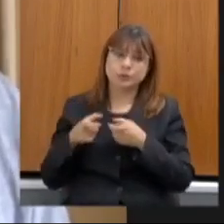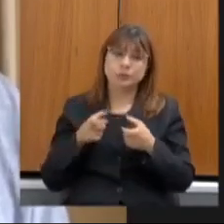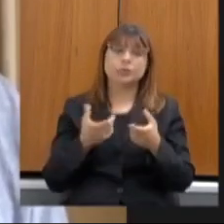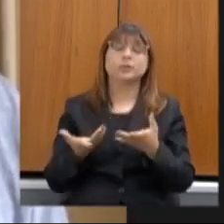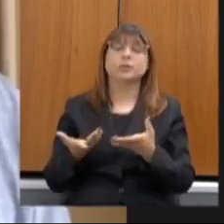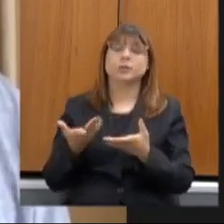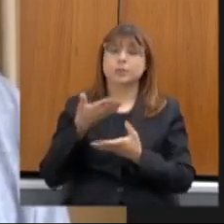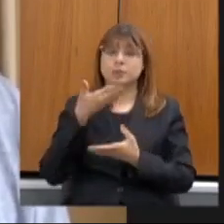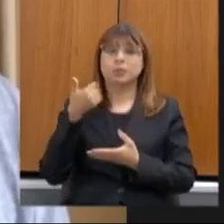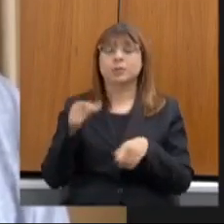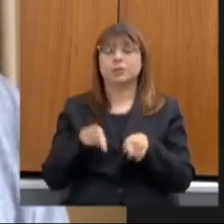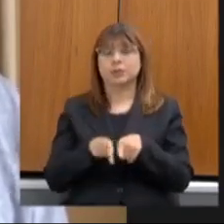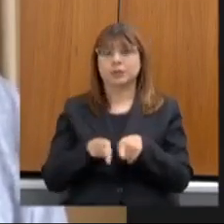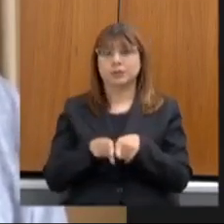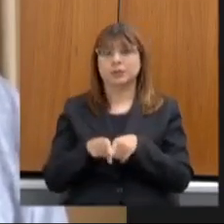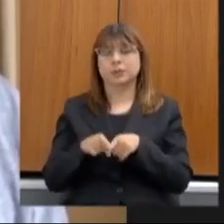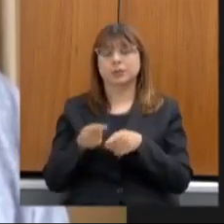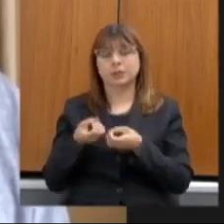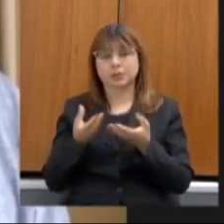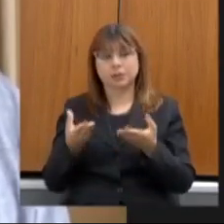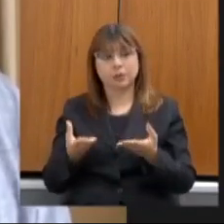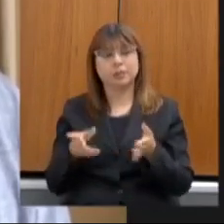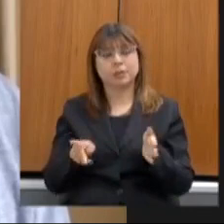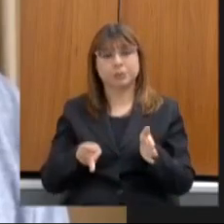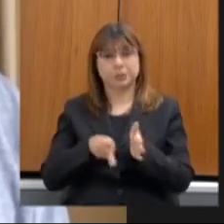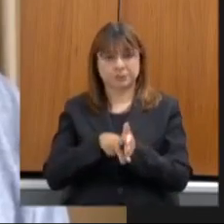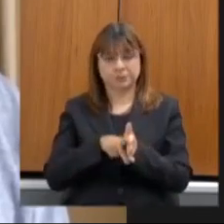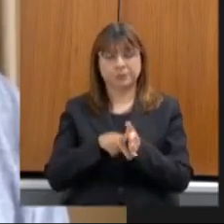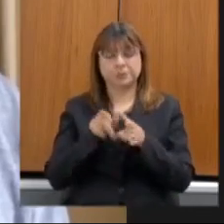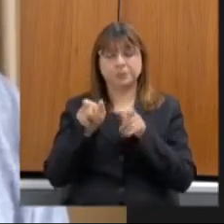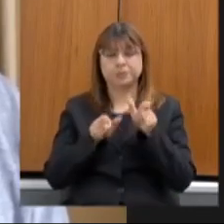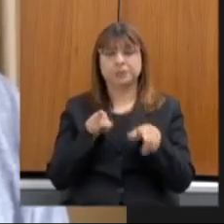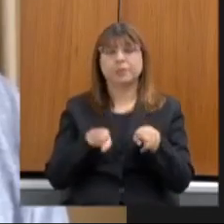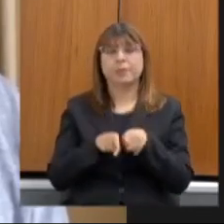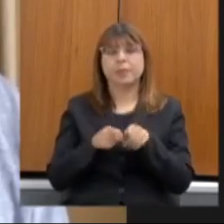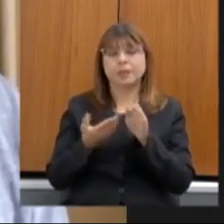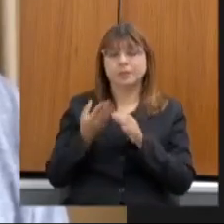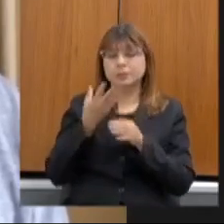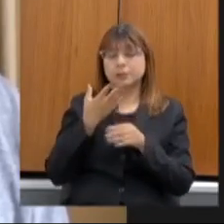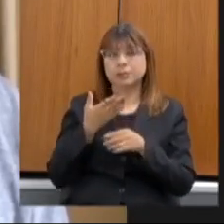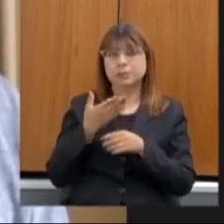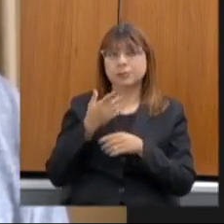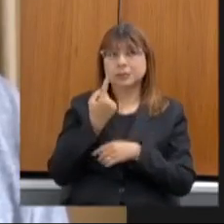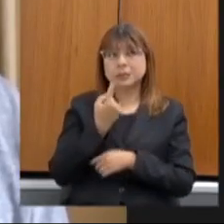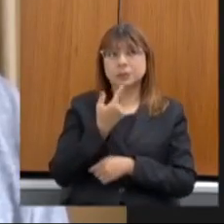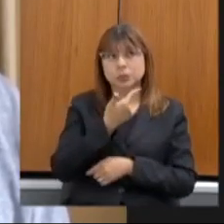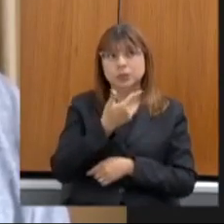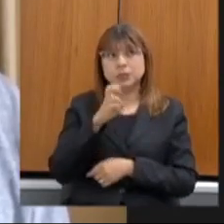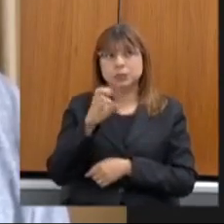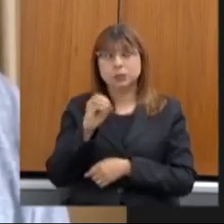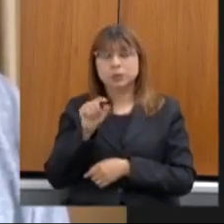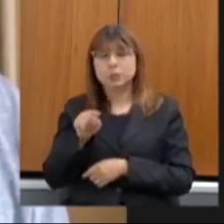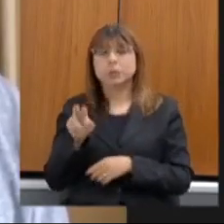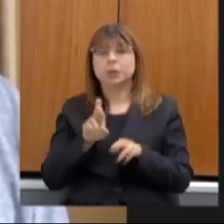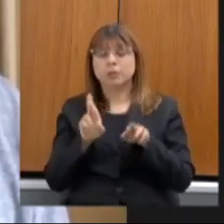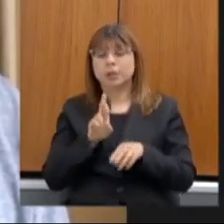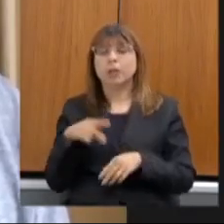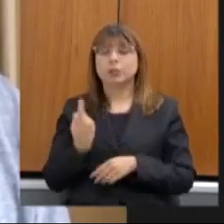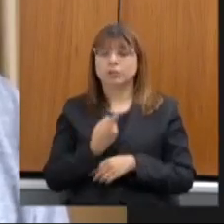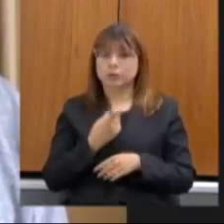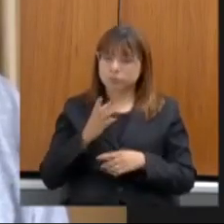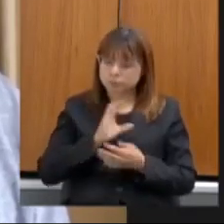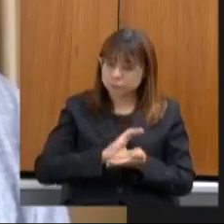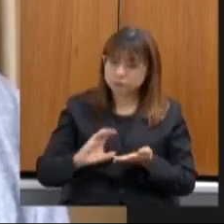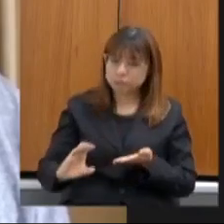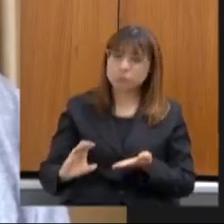dá realmente de idade proprietário daquelas pessoas os dias inclusive em te mandou uma Emenda em 250 mil reais para a região